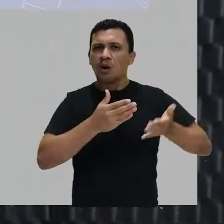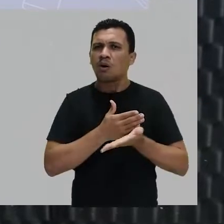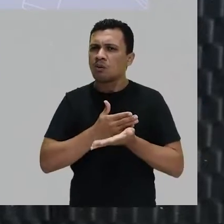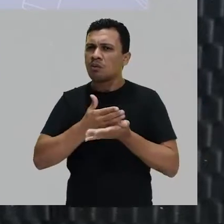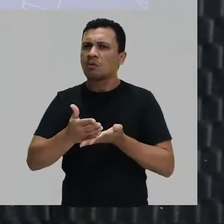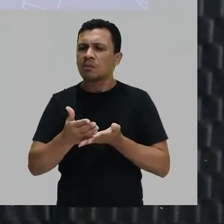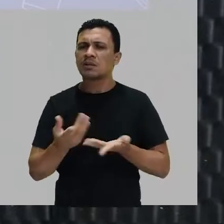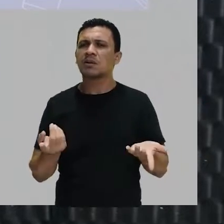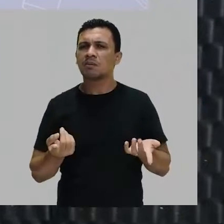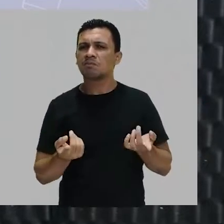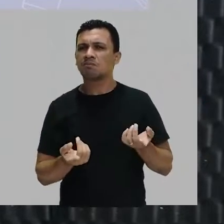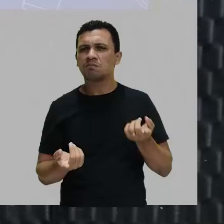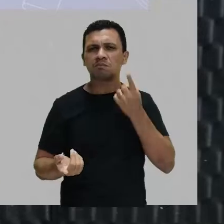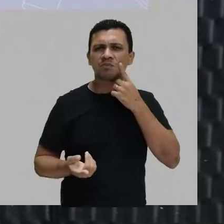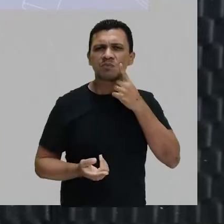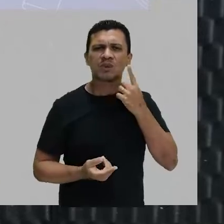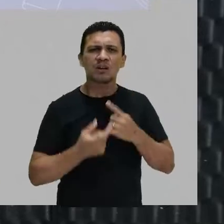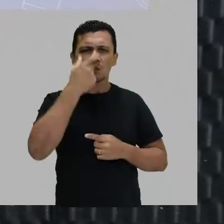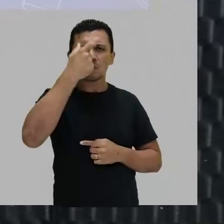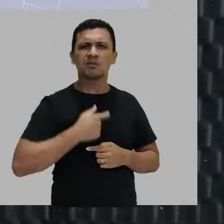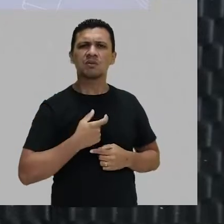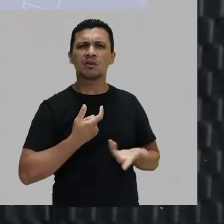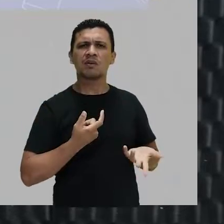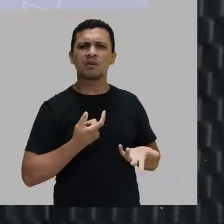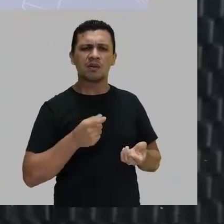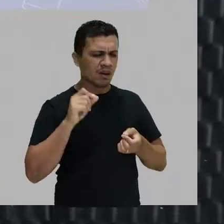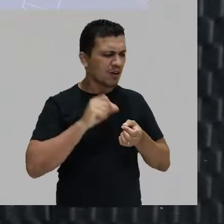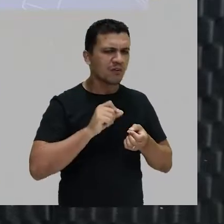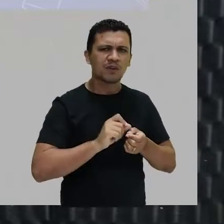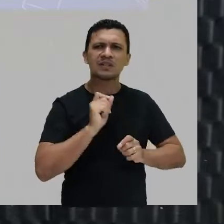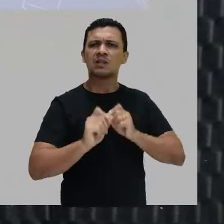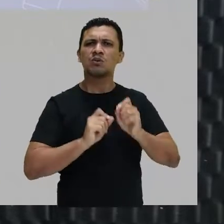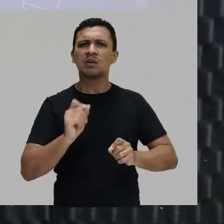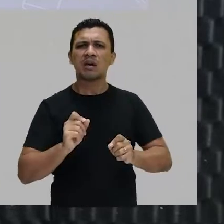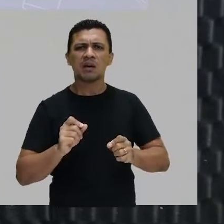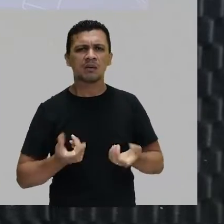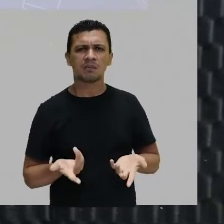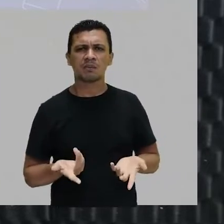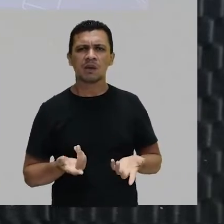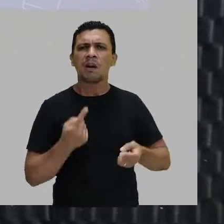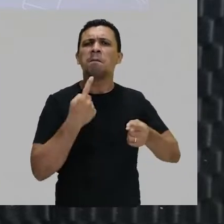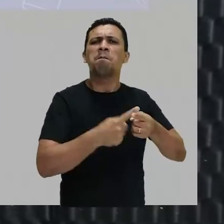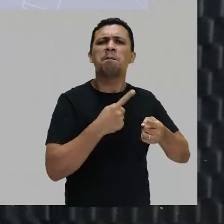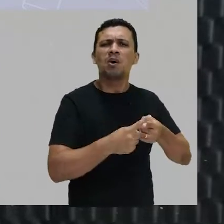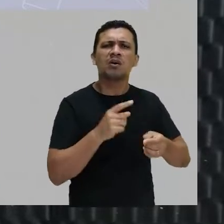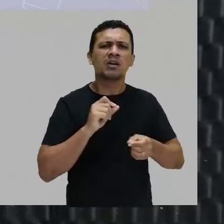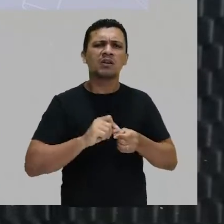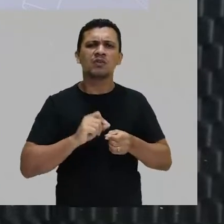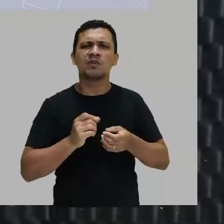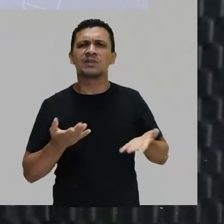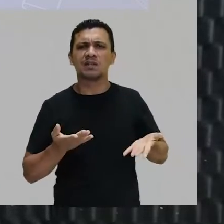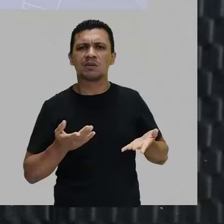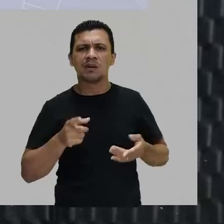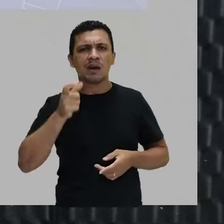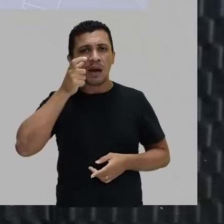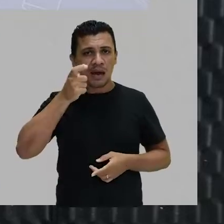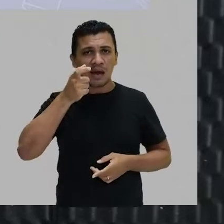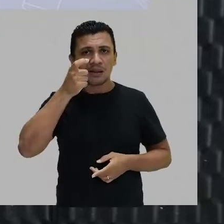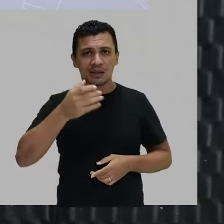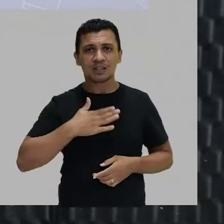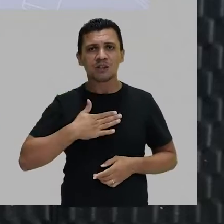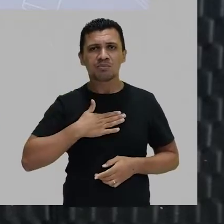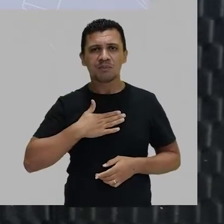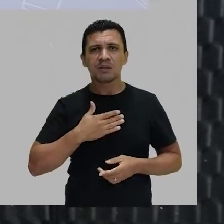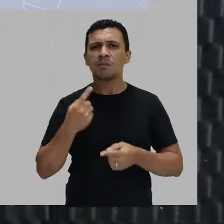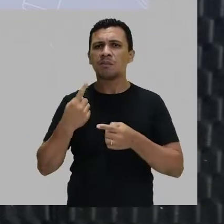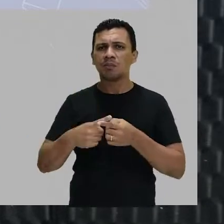questionar quem eu sou, o que eu estou fazendo, por que eu estou fazendo, e isso é interessante para mim. A questão é